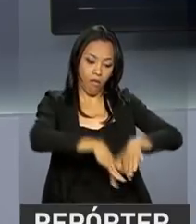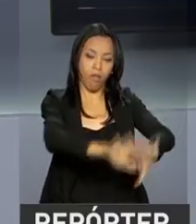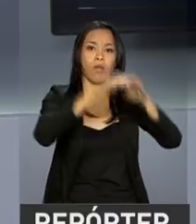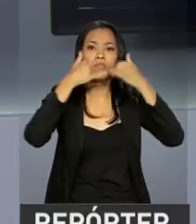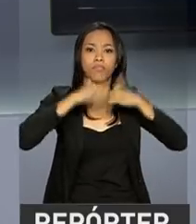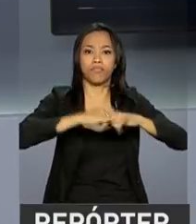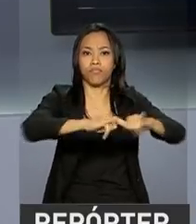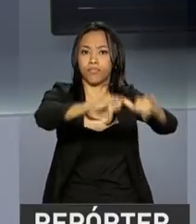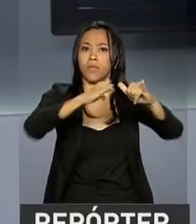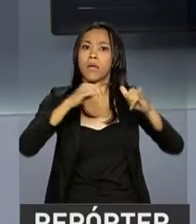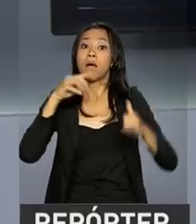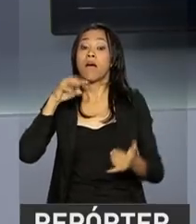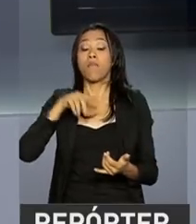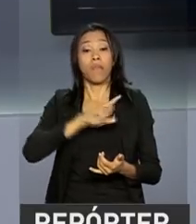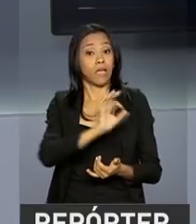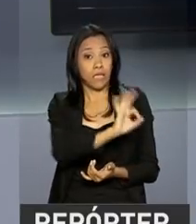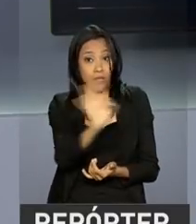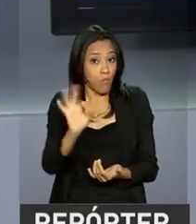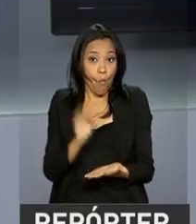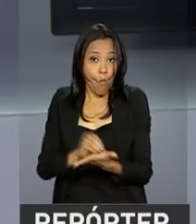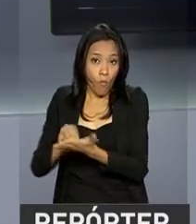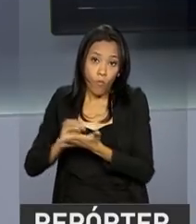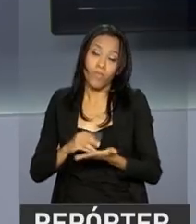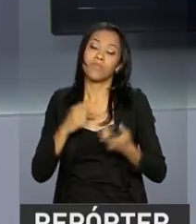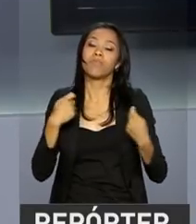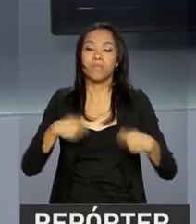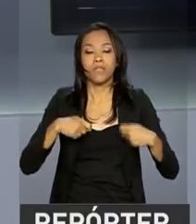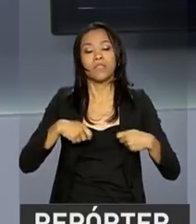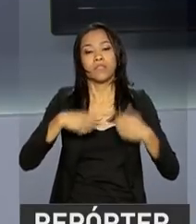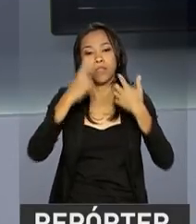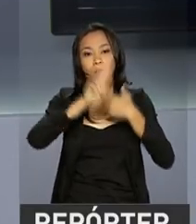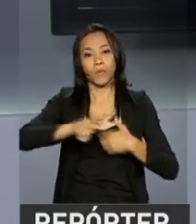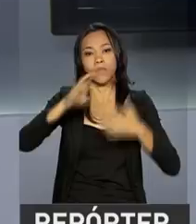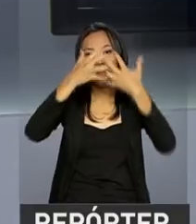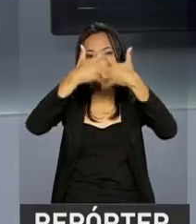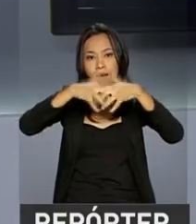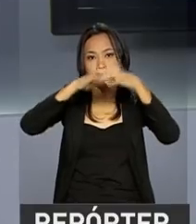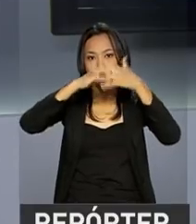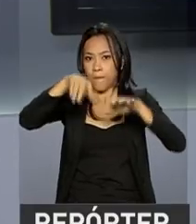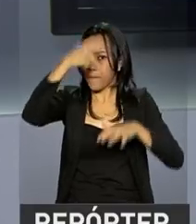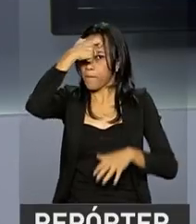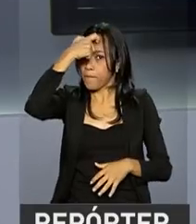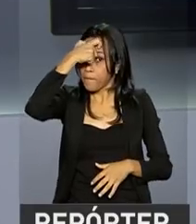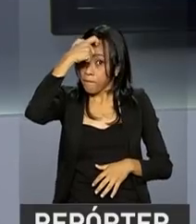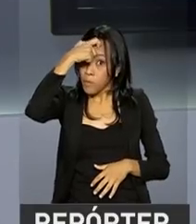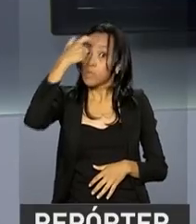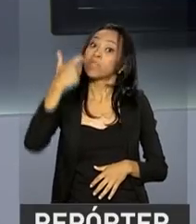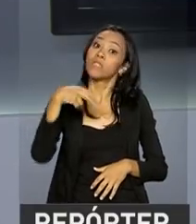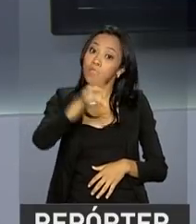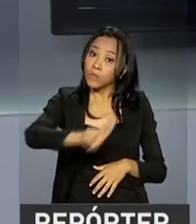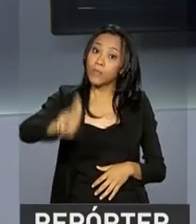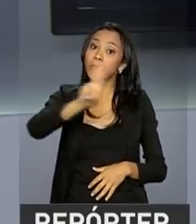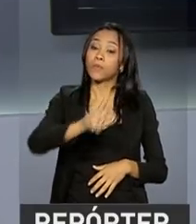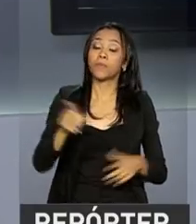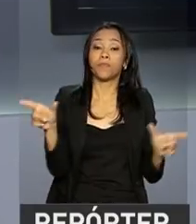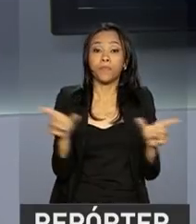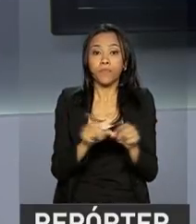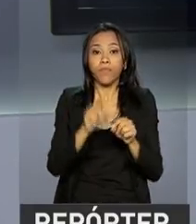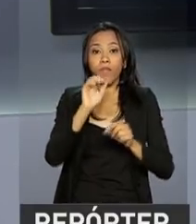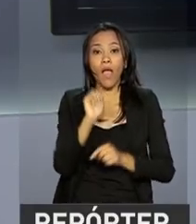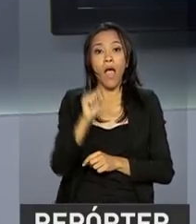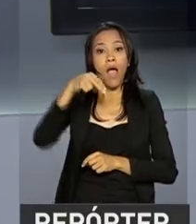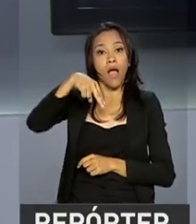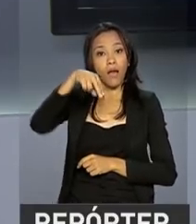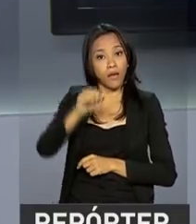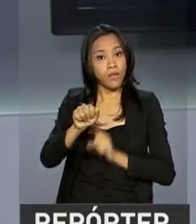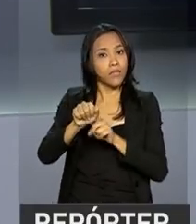não falte, é preciso que seja usado de forma racional. E em busca de soluções de consumo consciente, a Agência Nacional de Águas,